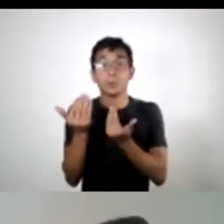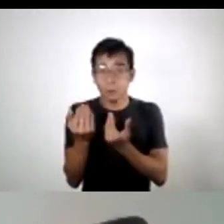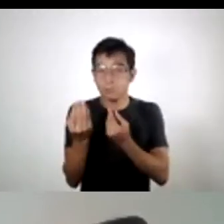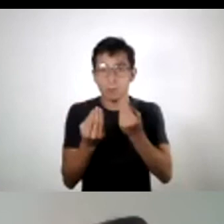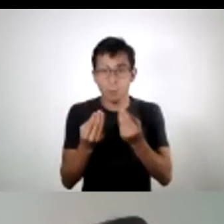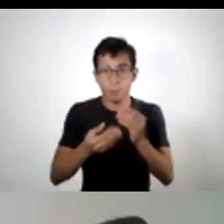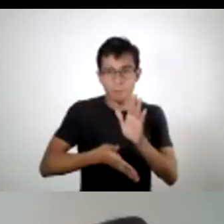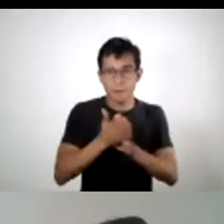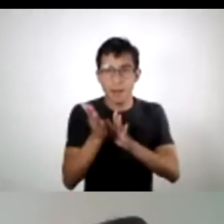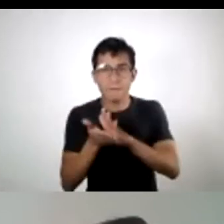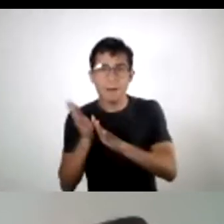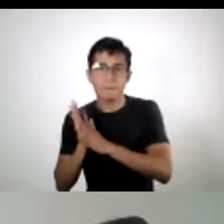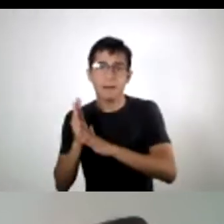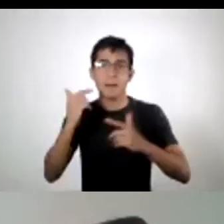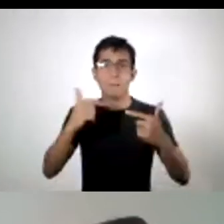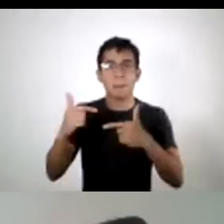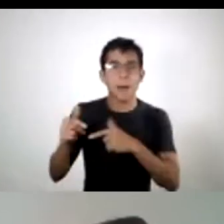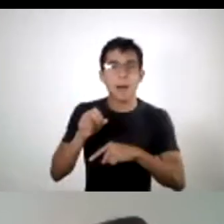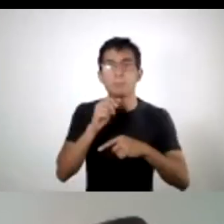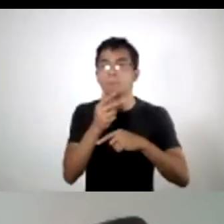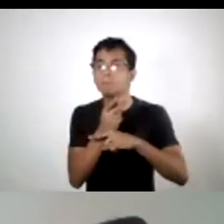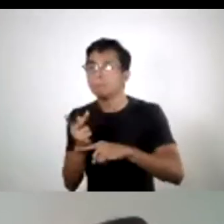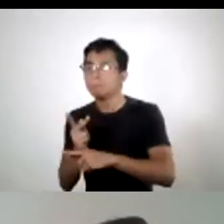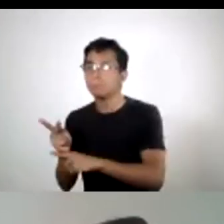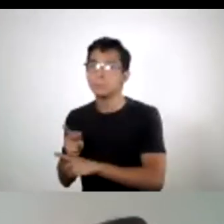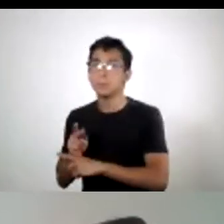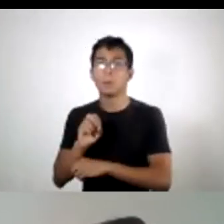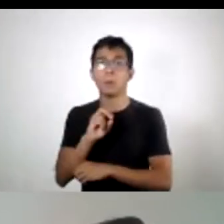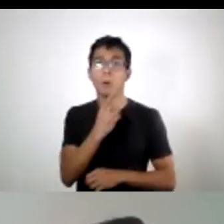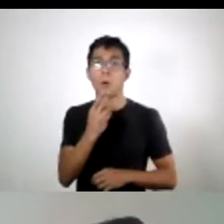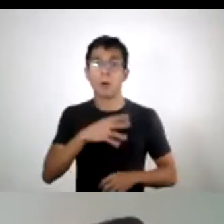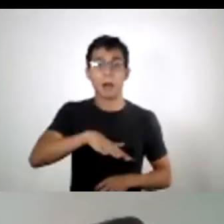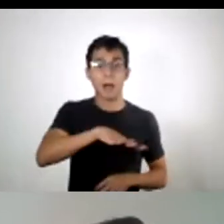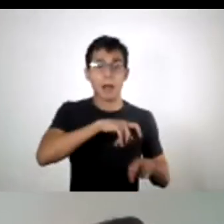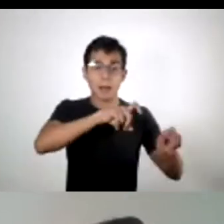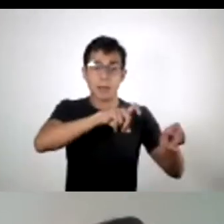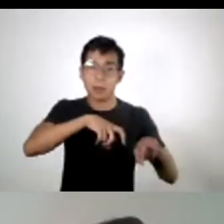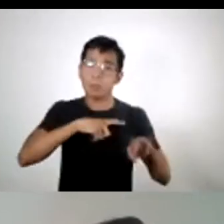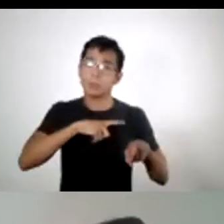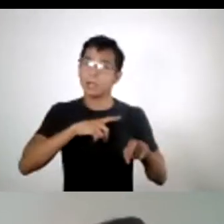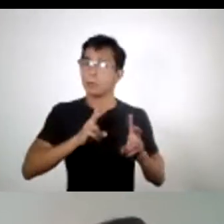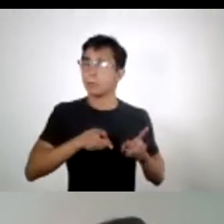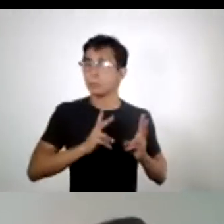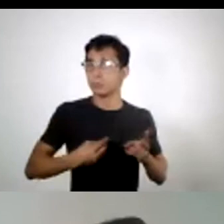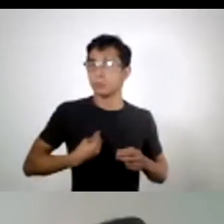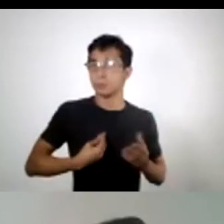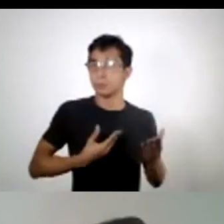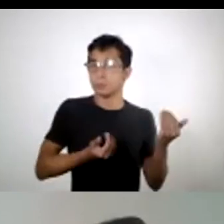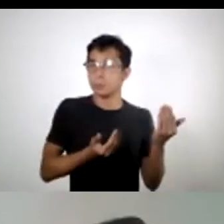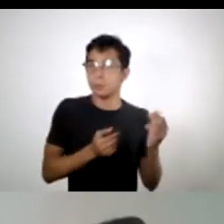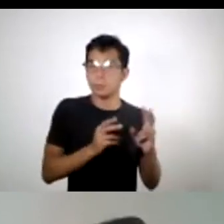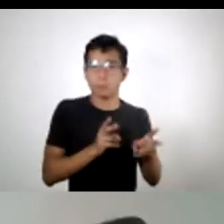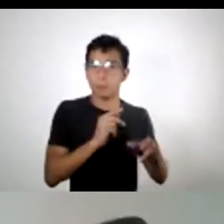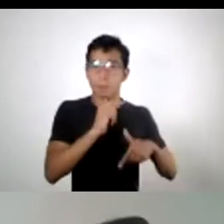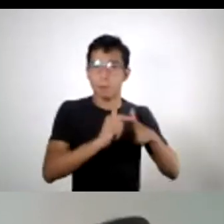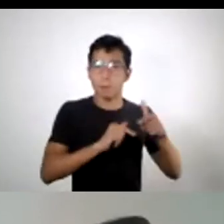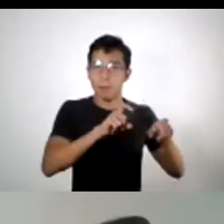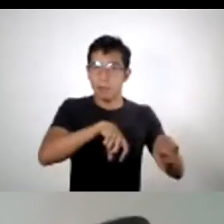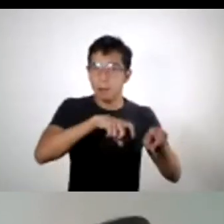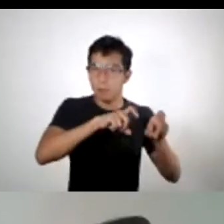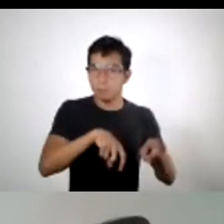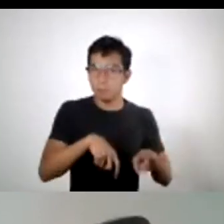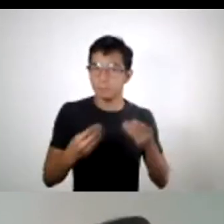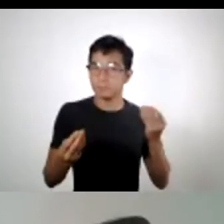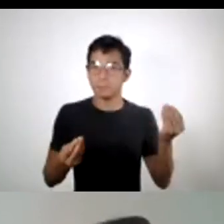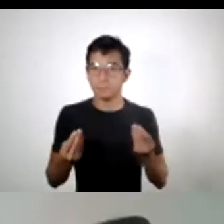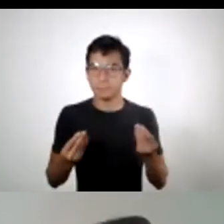emprego ou existe uma nova realidade de querer continuar dentro das comunidades trabalhando na roça?